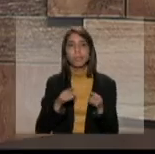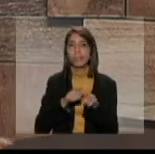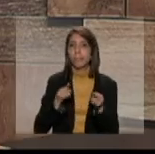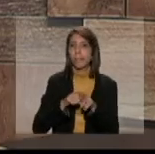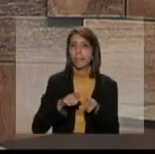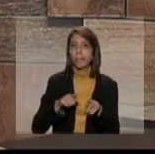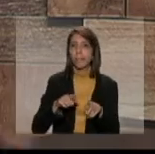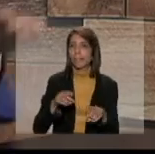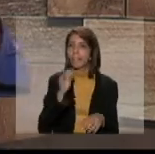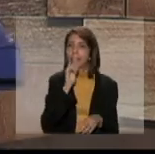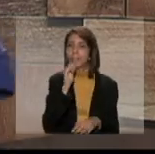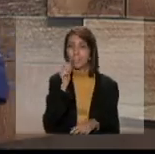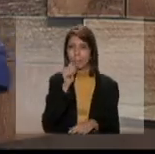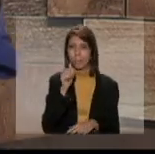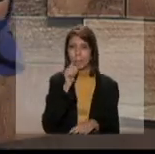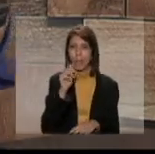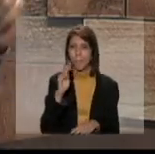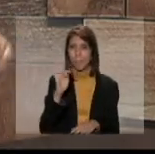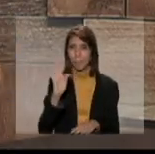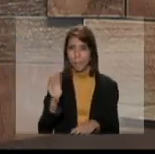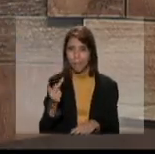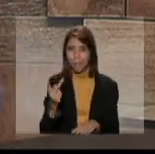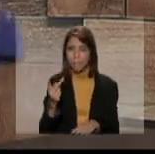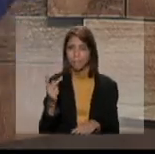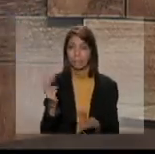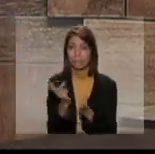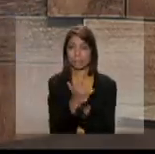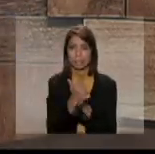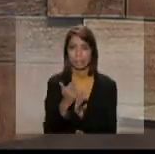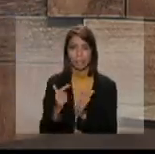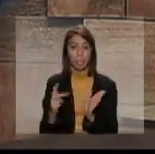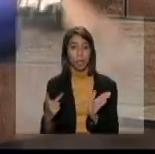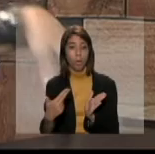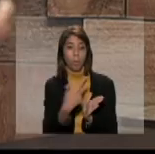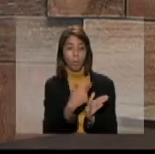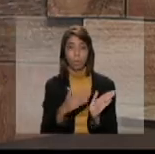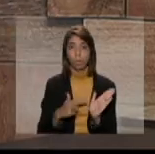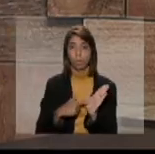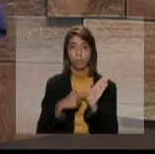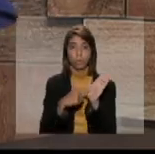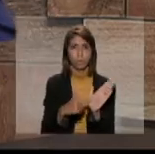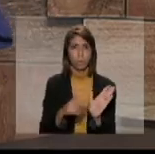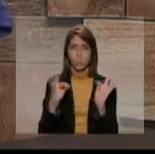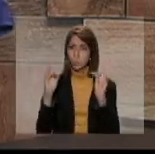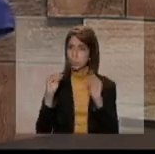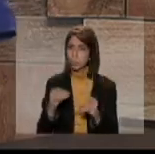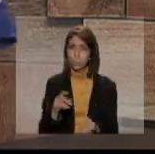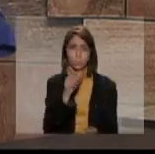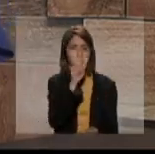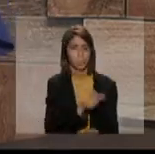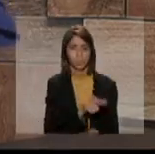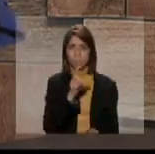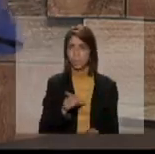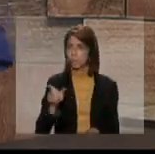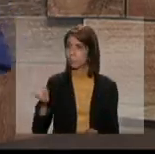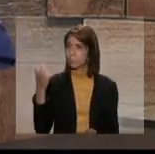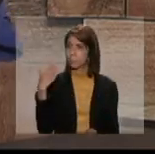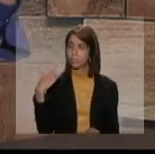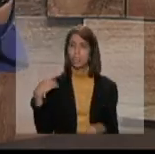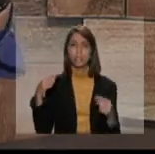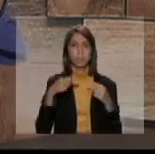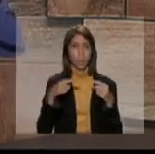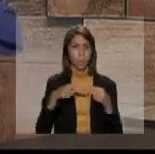personagem vai usar do país a beth filipecki por exemplo chega com com desenhos e recortados com de todos os personagens